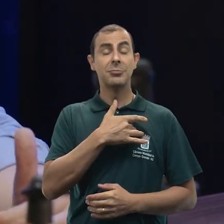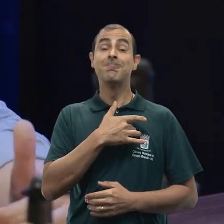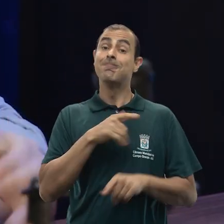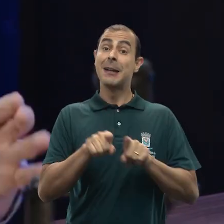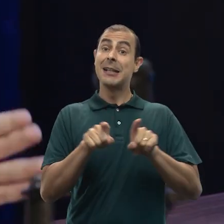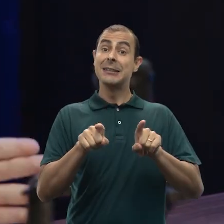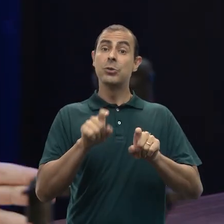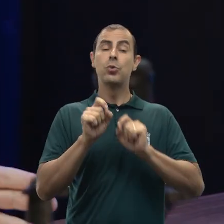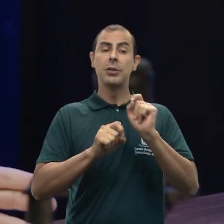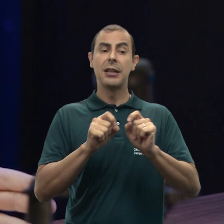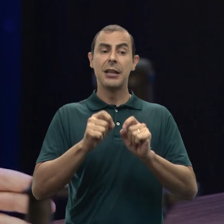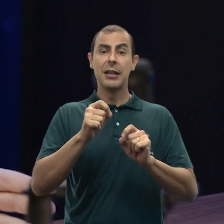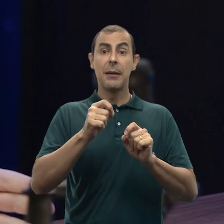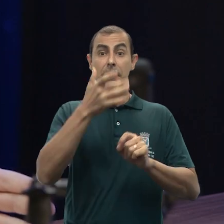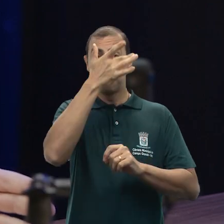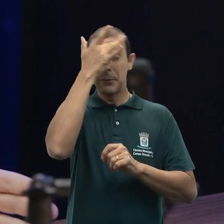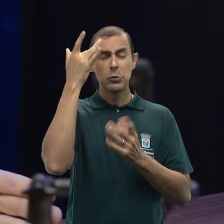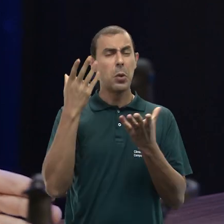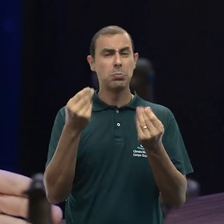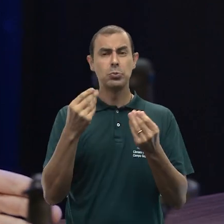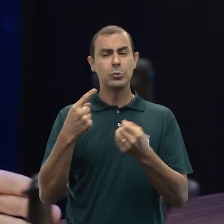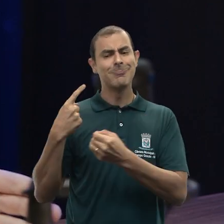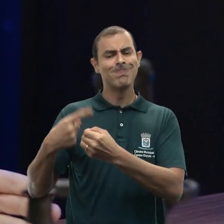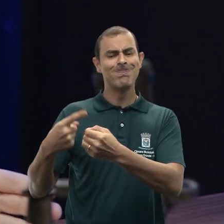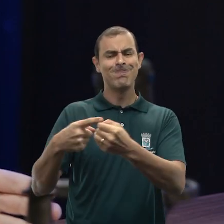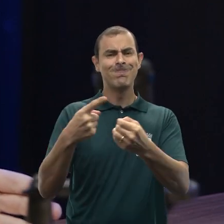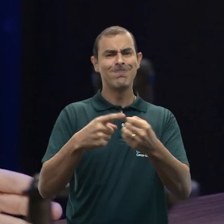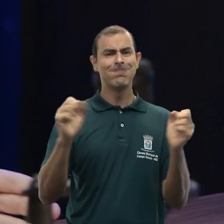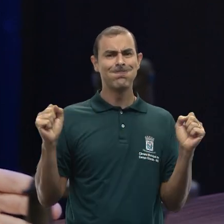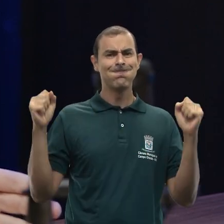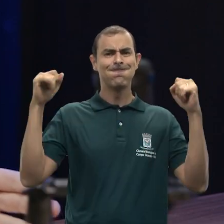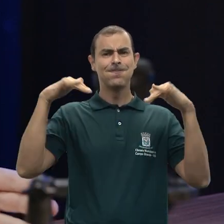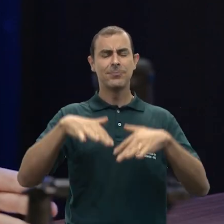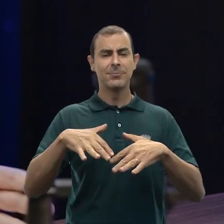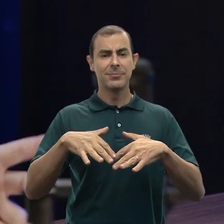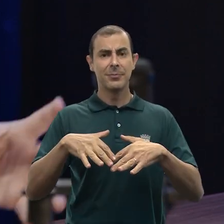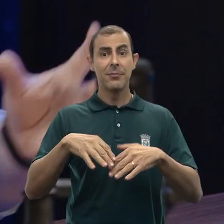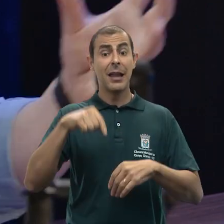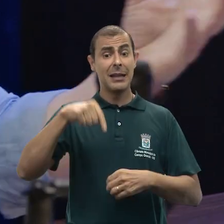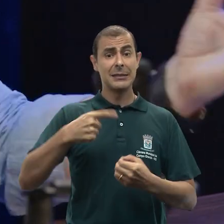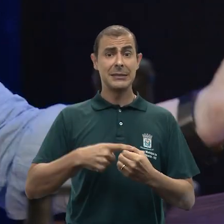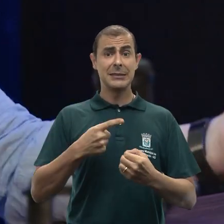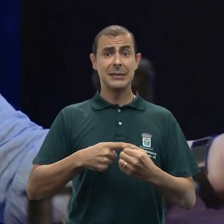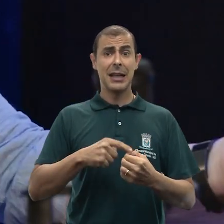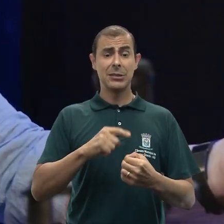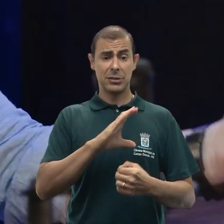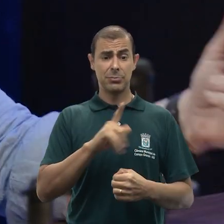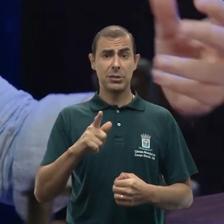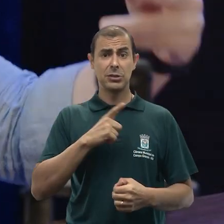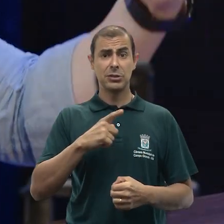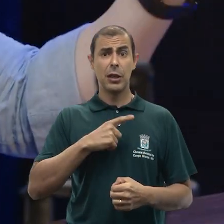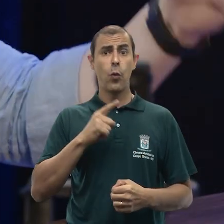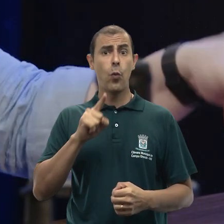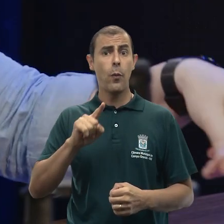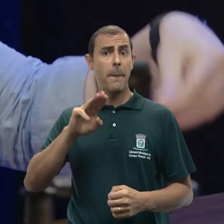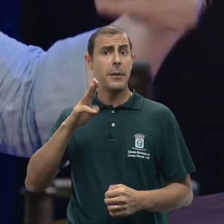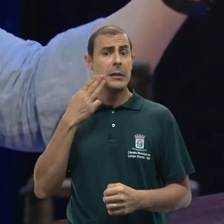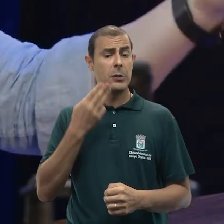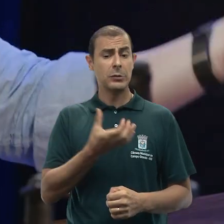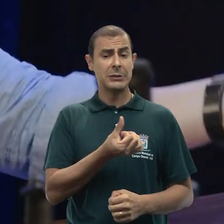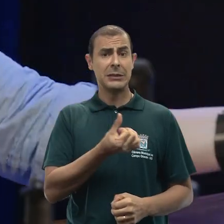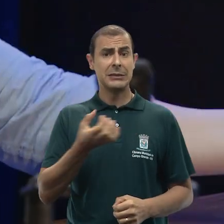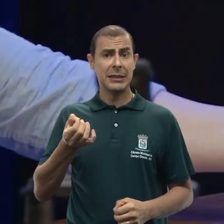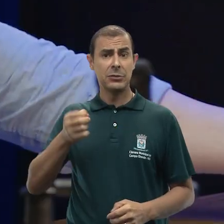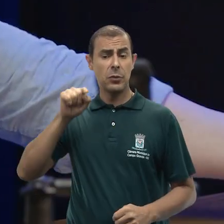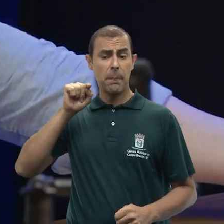para as pessoas compreenderem. Em Campo Grande tem 1.600.000 cartões SUS. Quando a pessoa do interior não tem lá média e